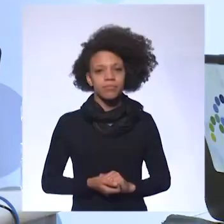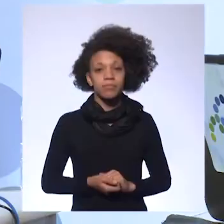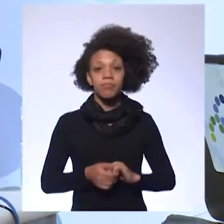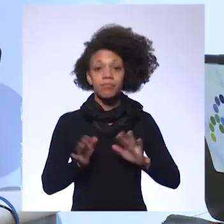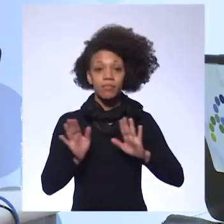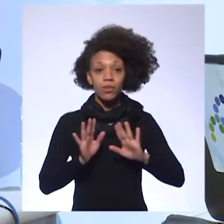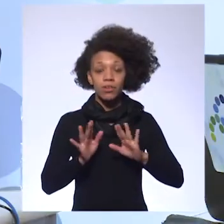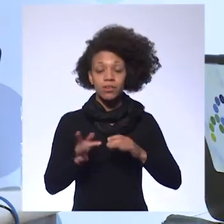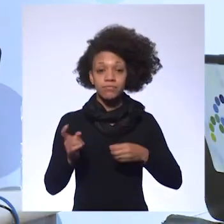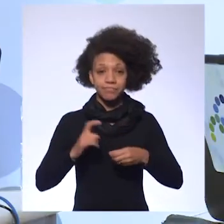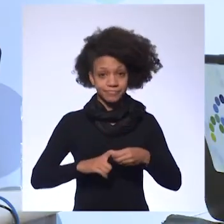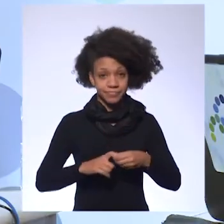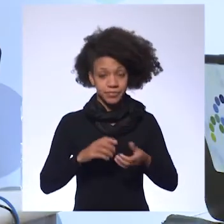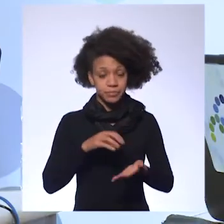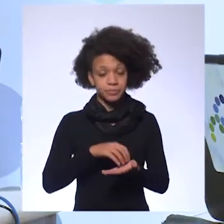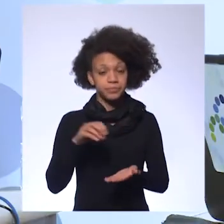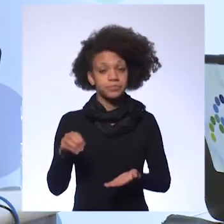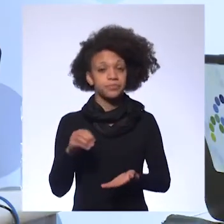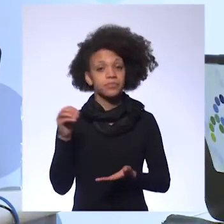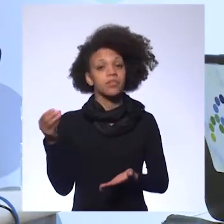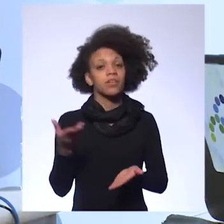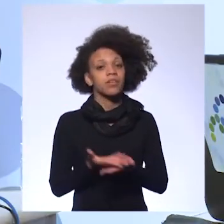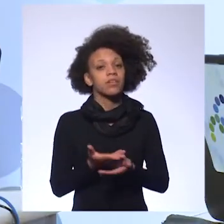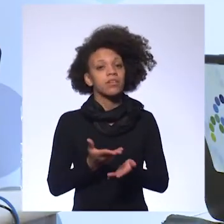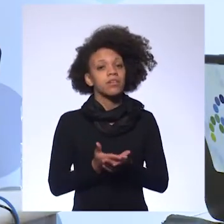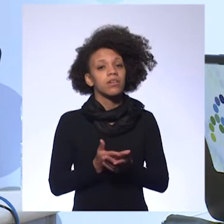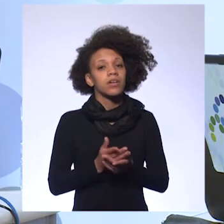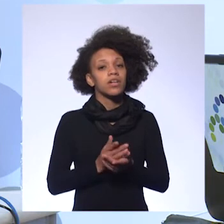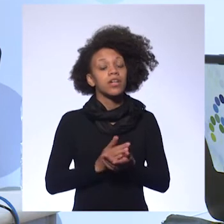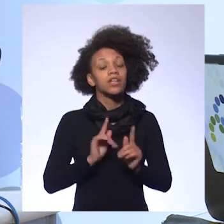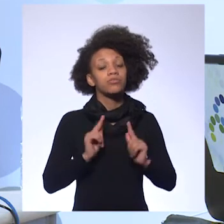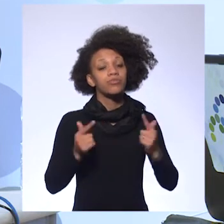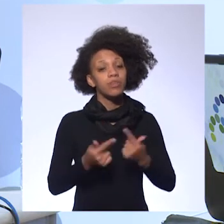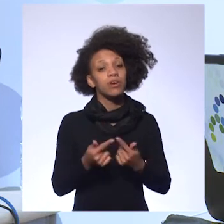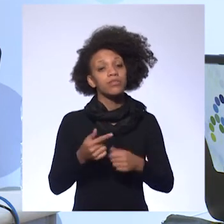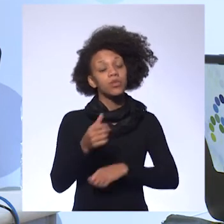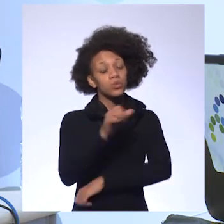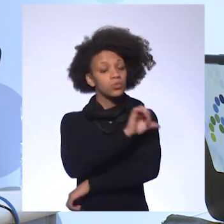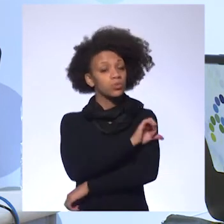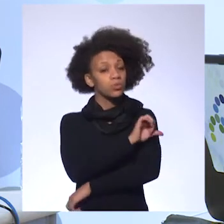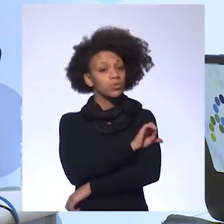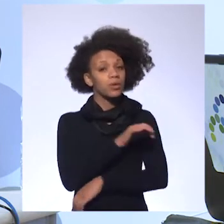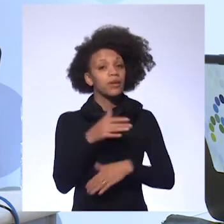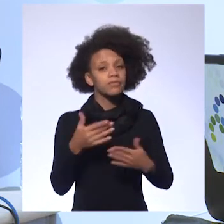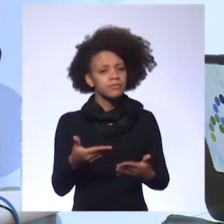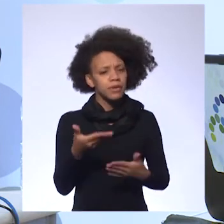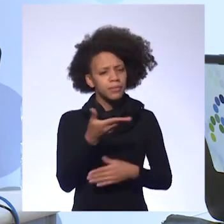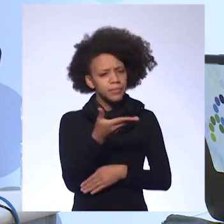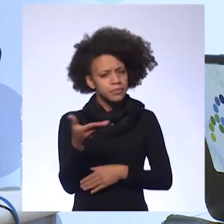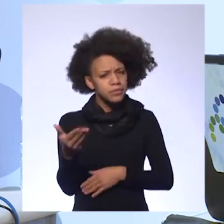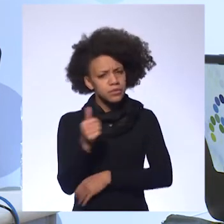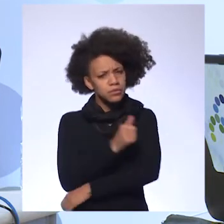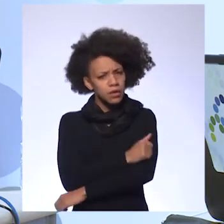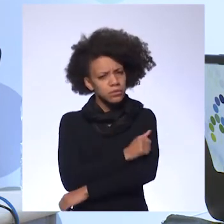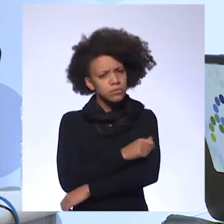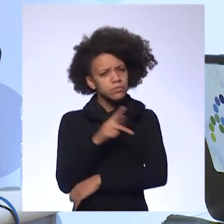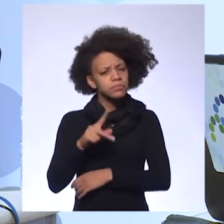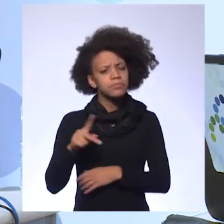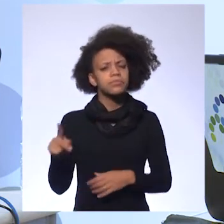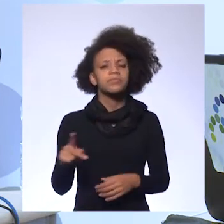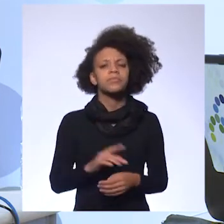Olá, voltamos para o Centro de Mídias na aula de Geografia aqui do 9º ano. Então, nós deixamos para vocês, estudantes, né, e